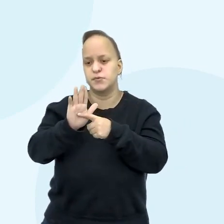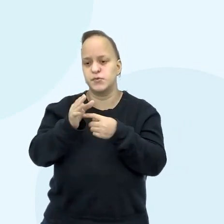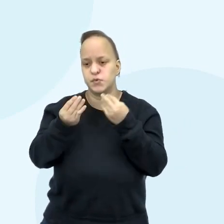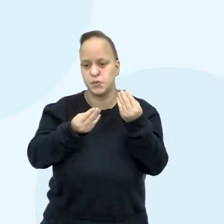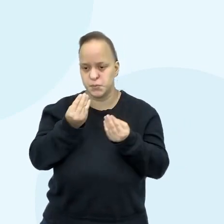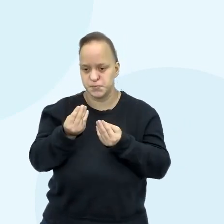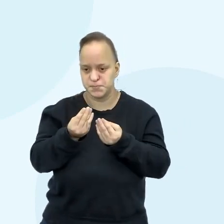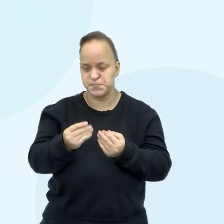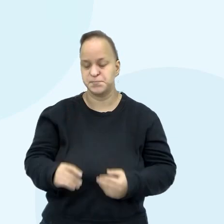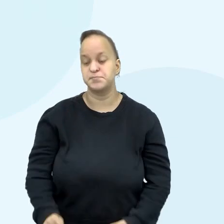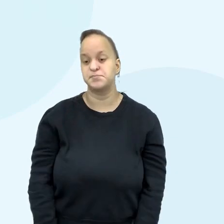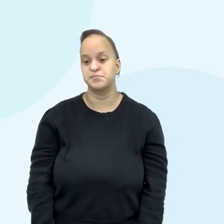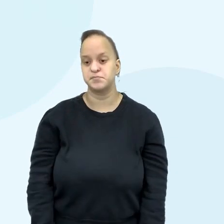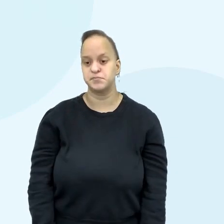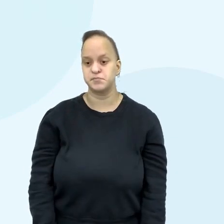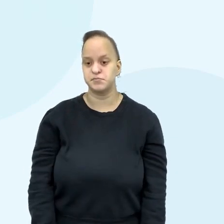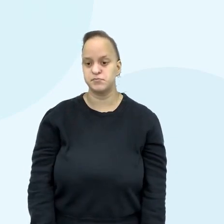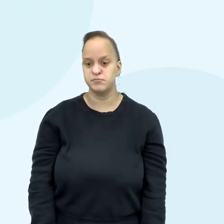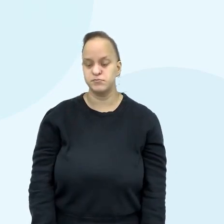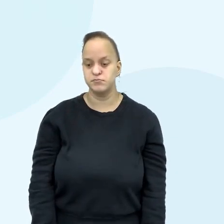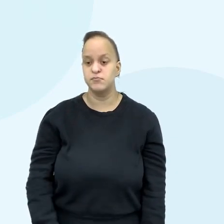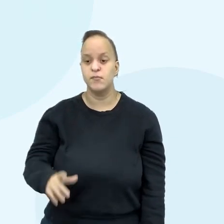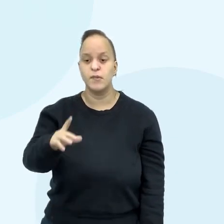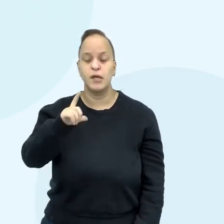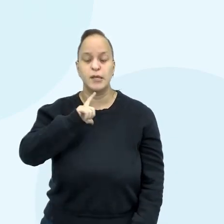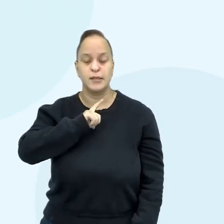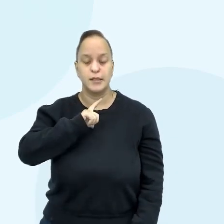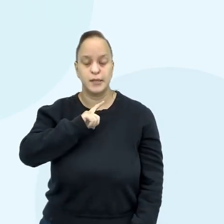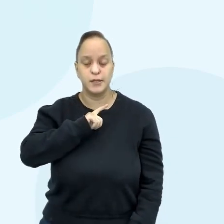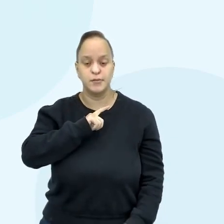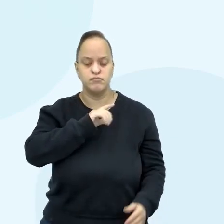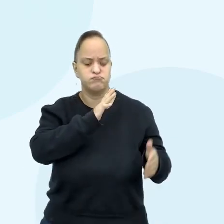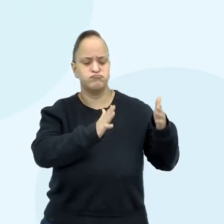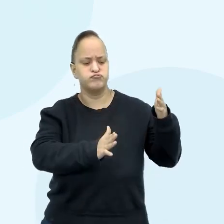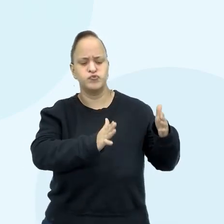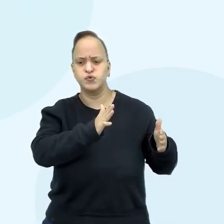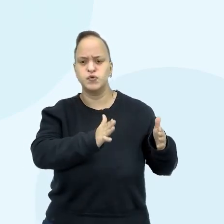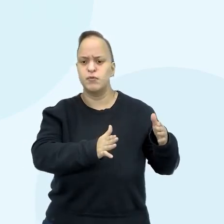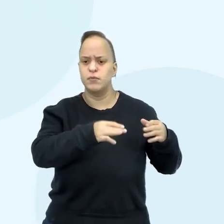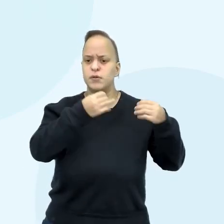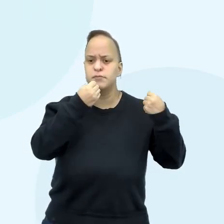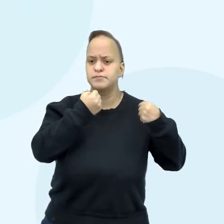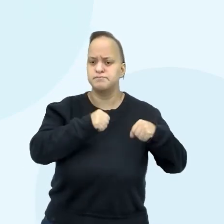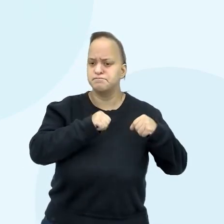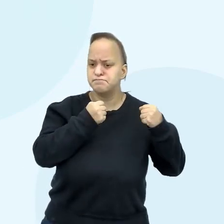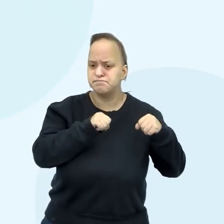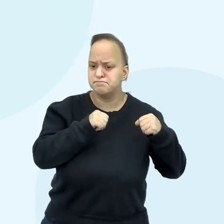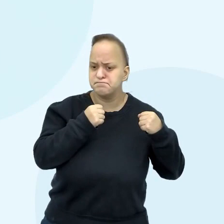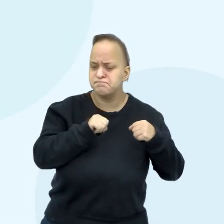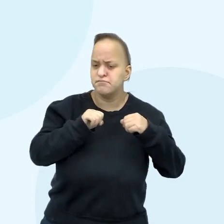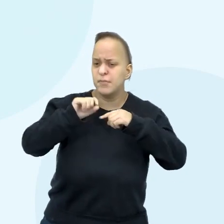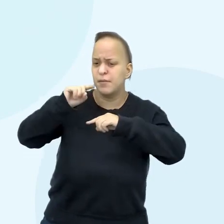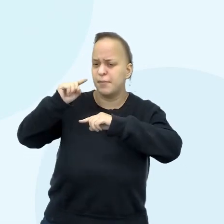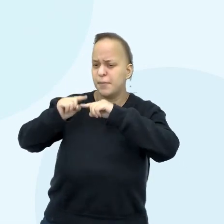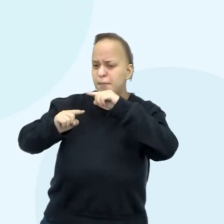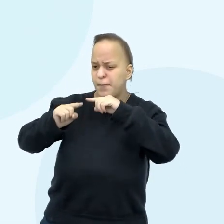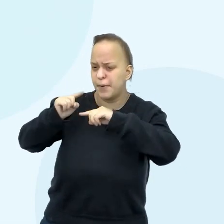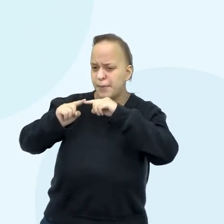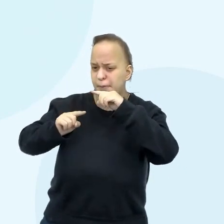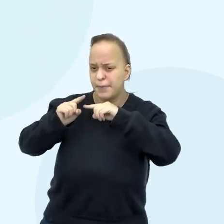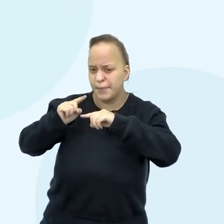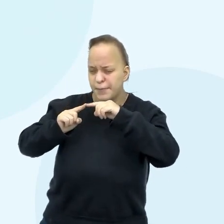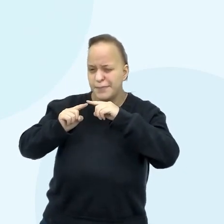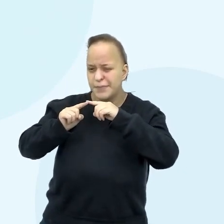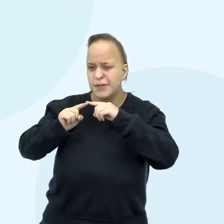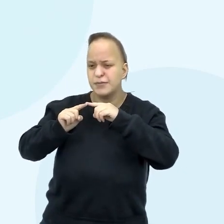né? E o tempo necessário, né? Qual o tempo necessário para que um